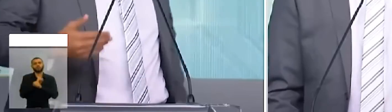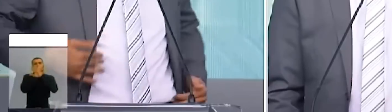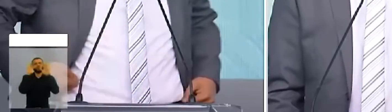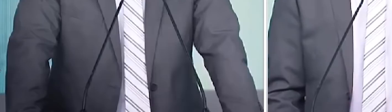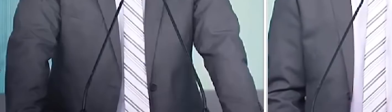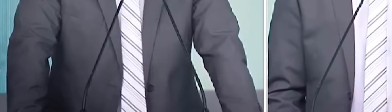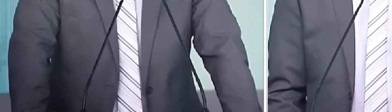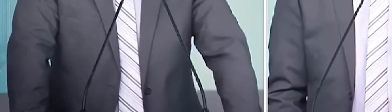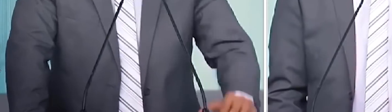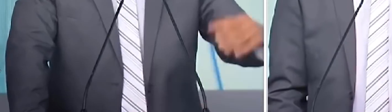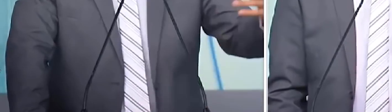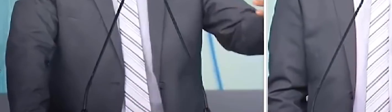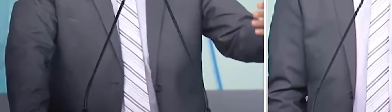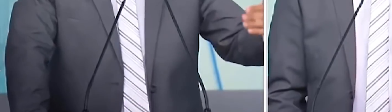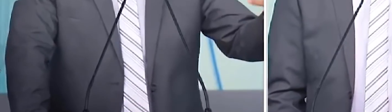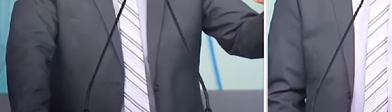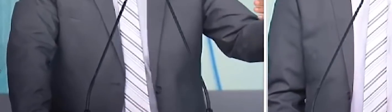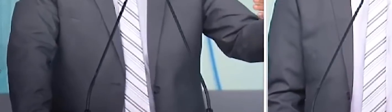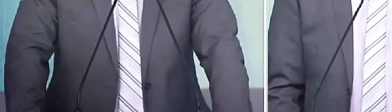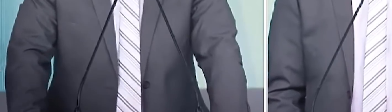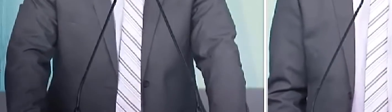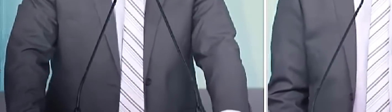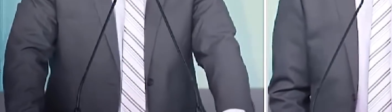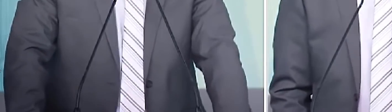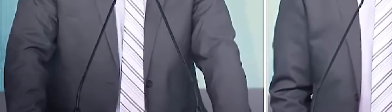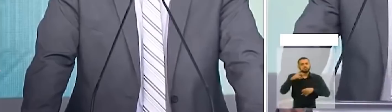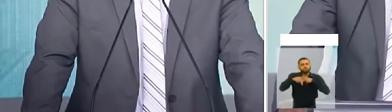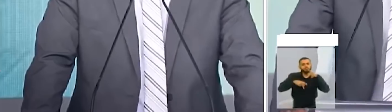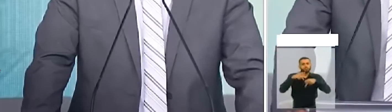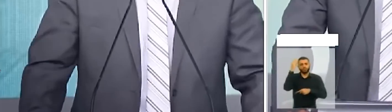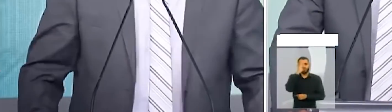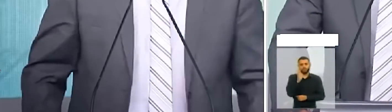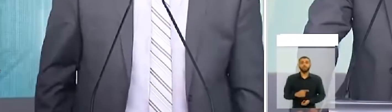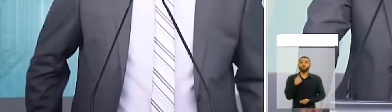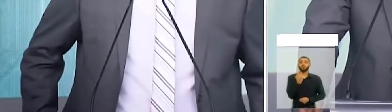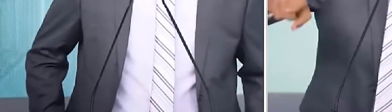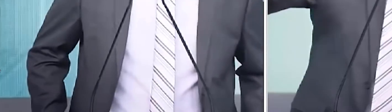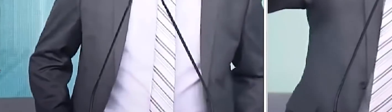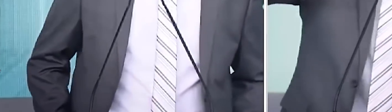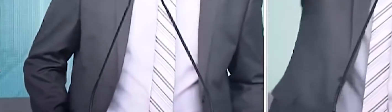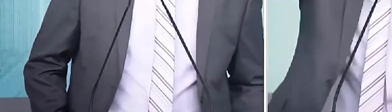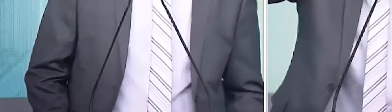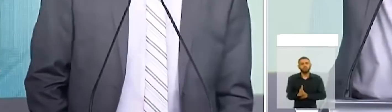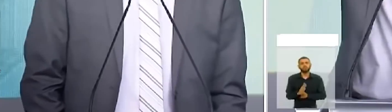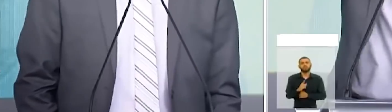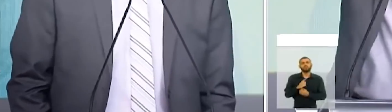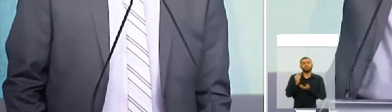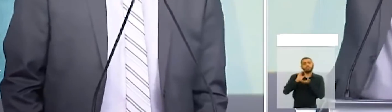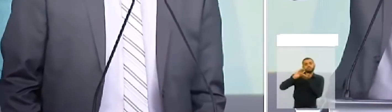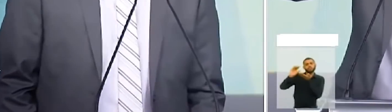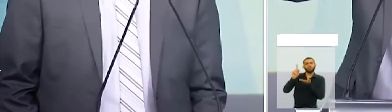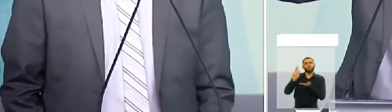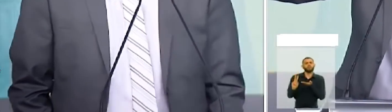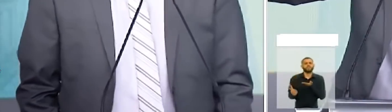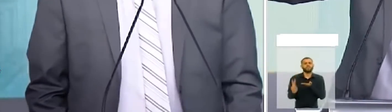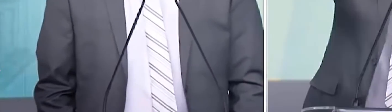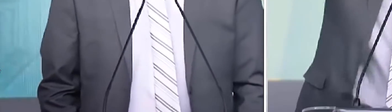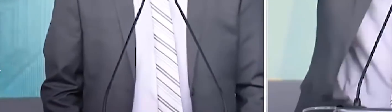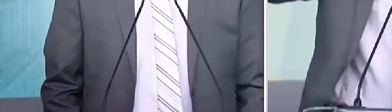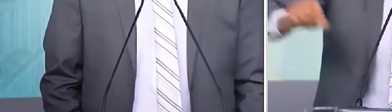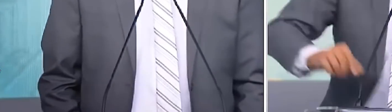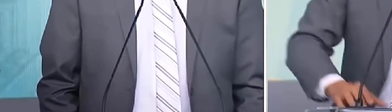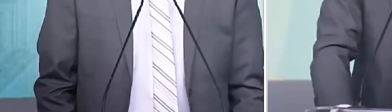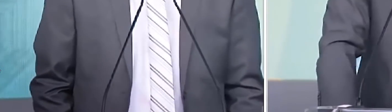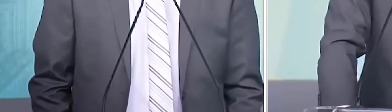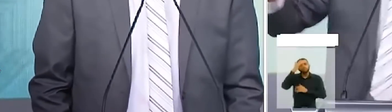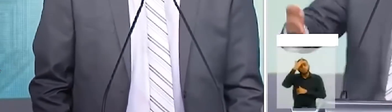para mim, irmão. E quais são os planos que o senhor tem para a nossa nação? Nós... Vamos direto pro crime para tentar botar o comunismo no Brasil. 14